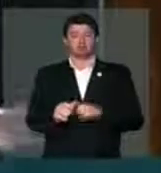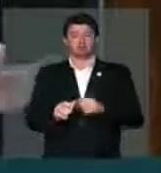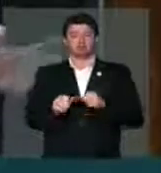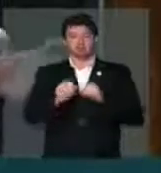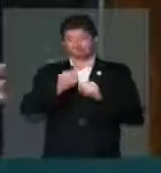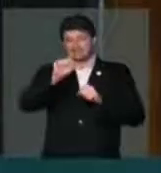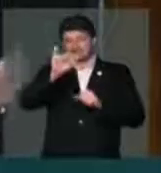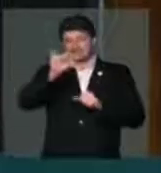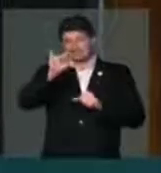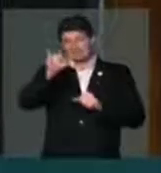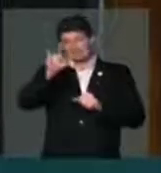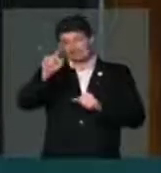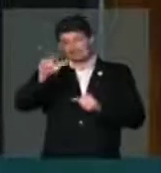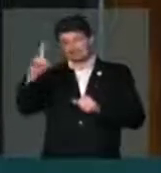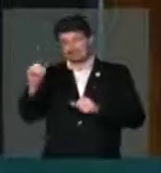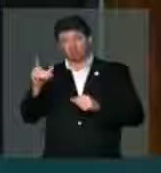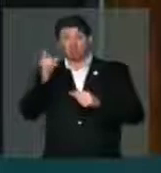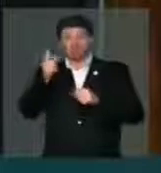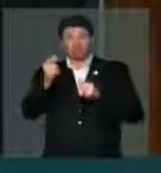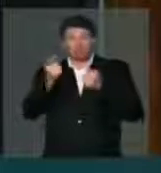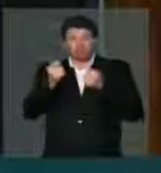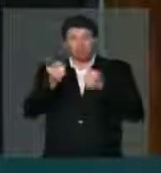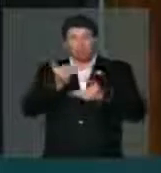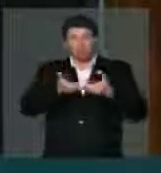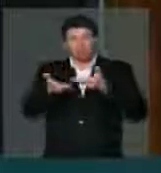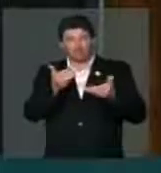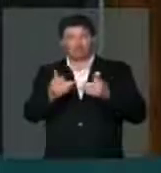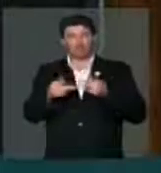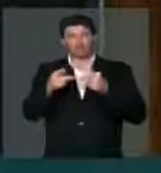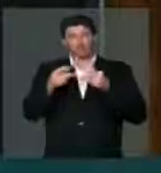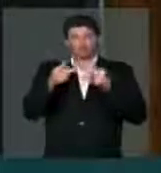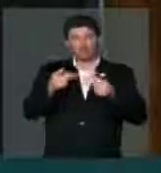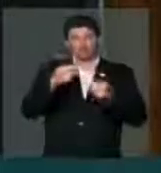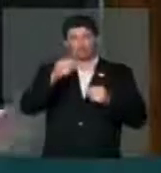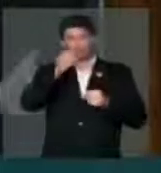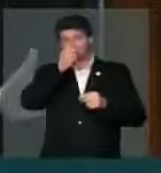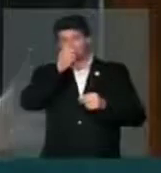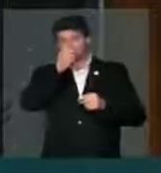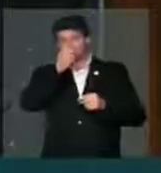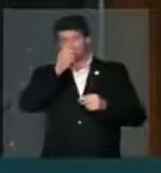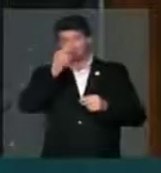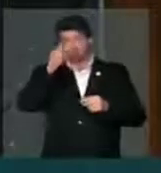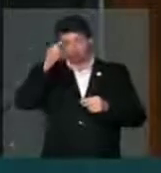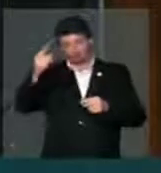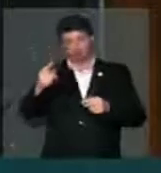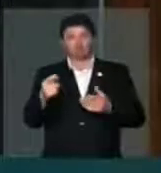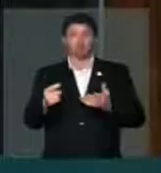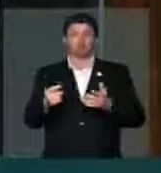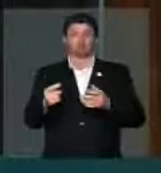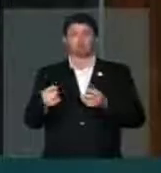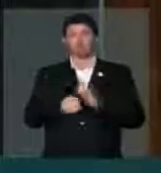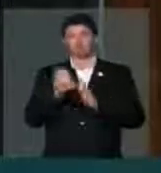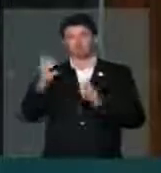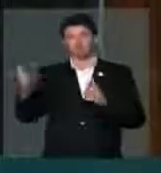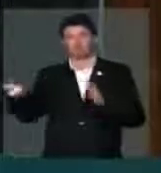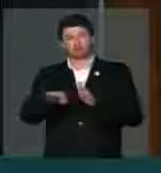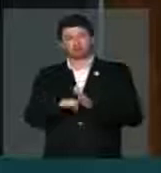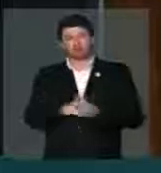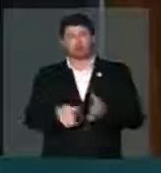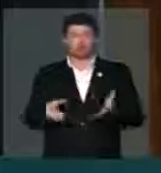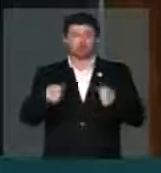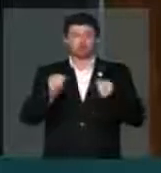sistematizar, buscar compartilhar ideias, projetos, dentro de tantos que apareceram, que possam de